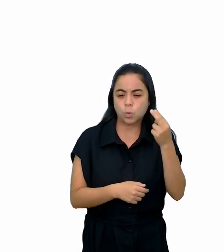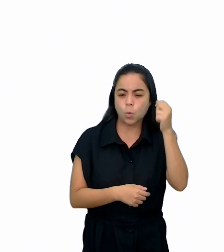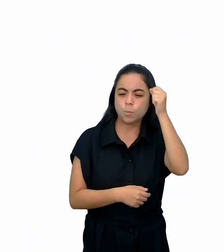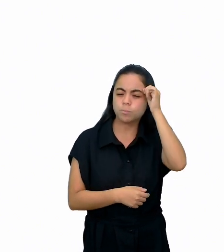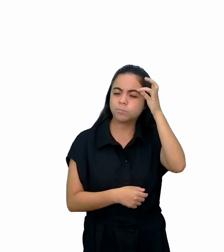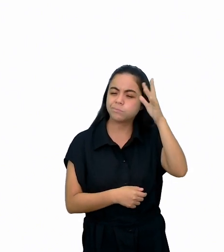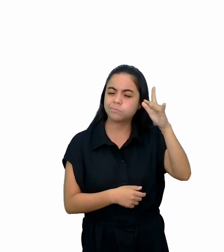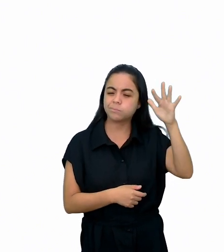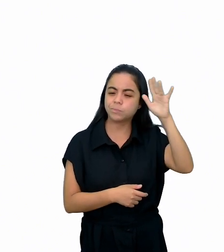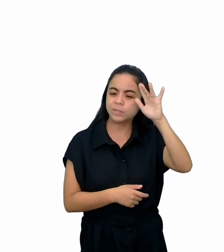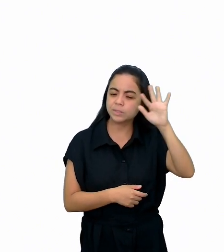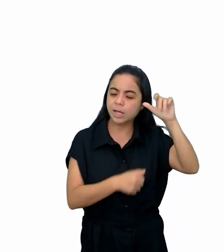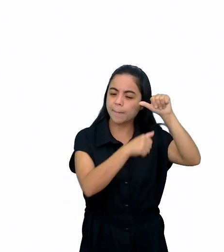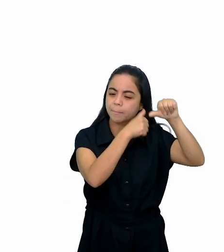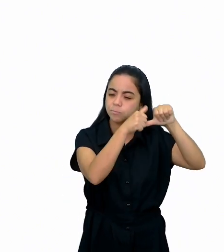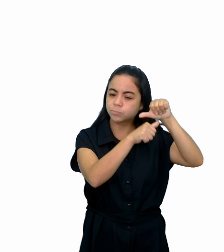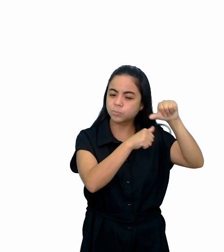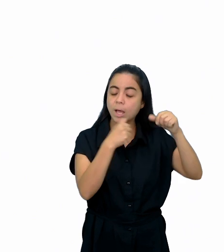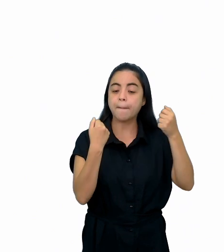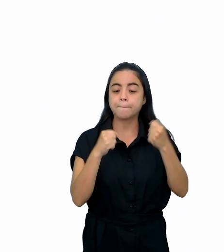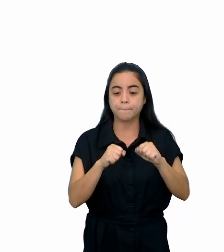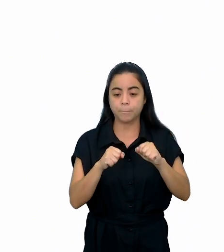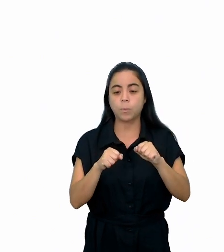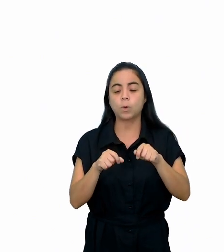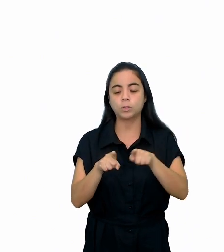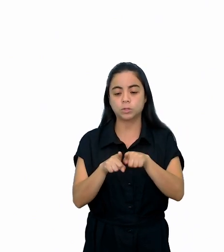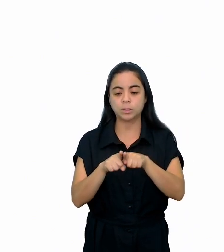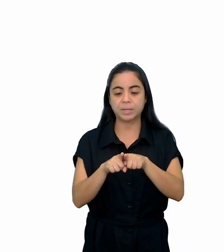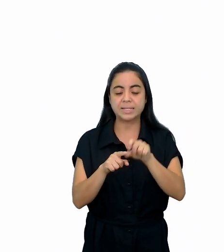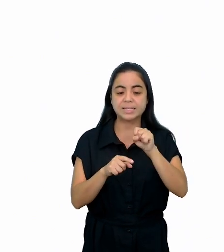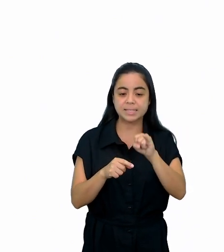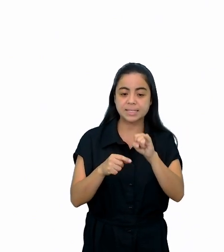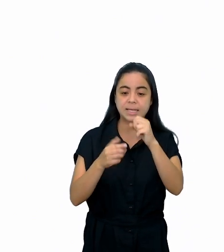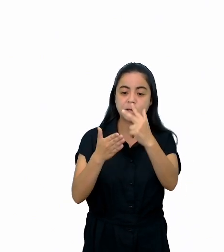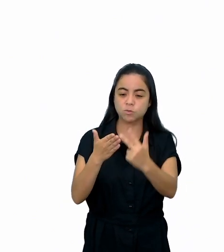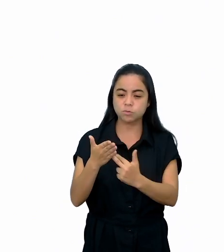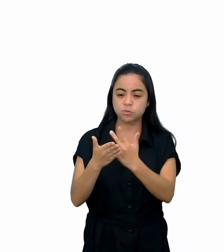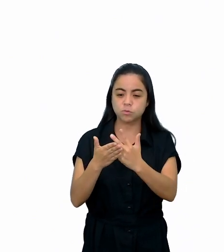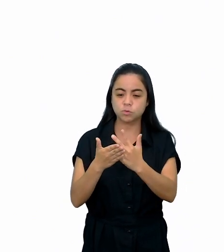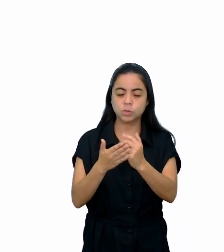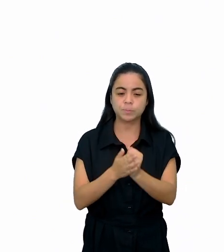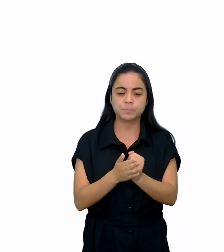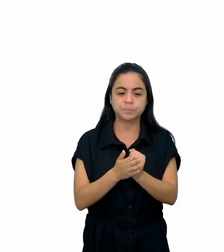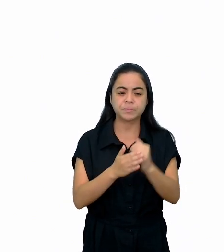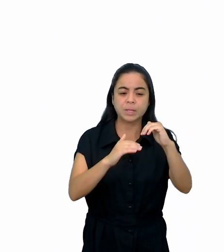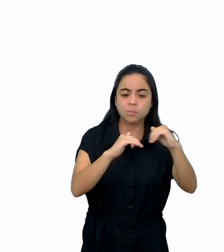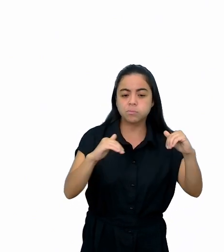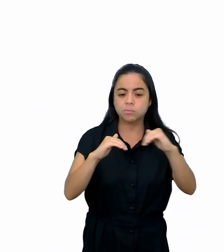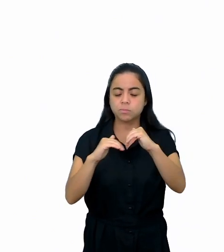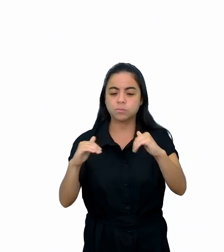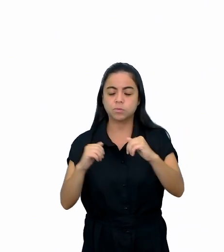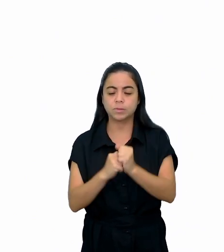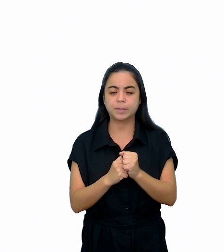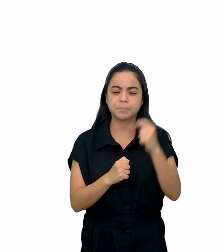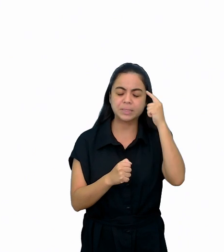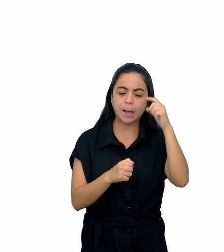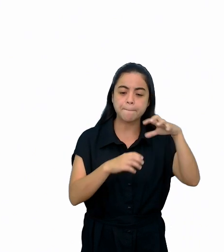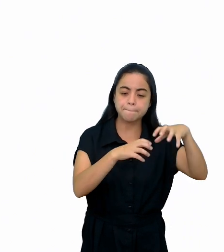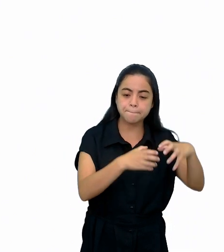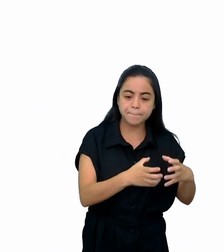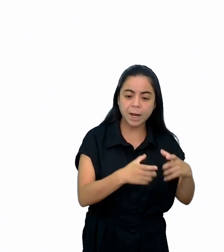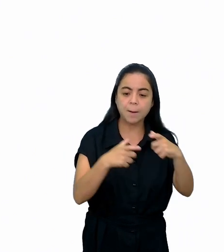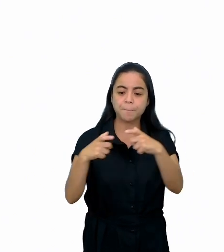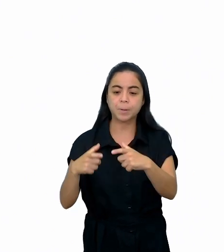as mudanças podem ocorrer quando as figuras são divididas, associadas a mudanças de posição